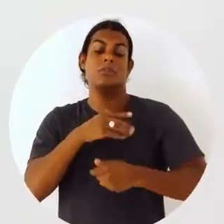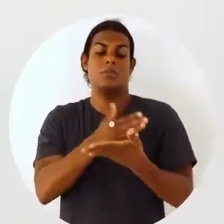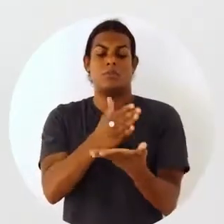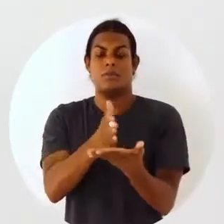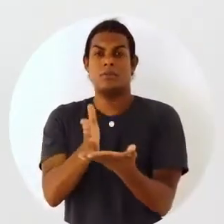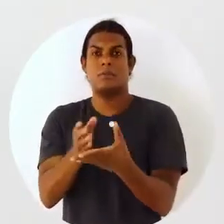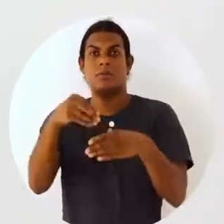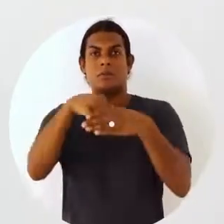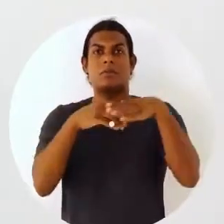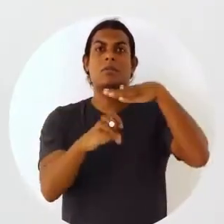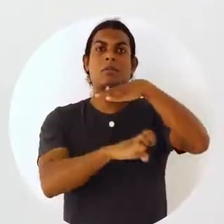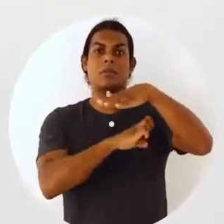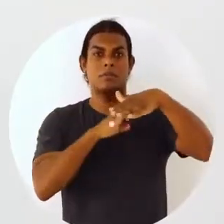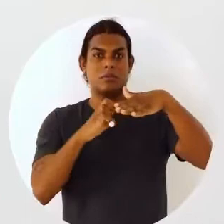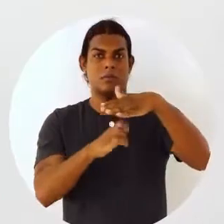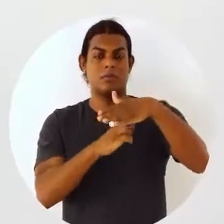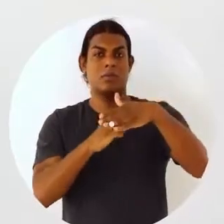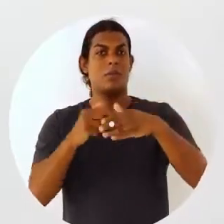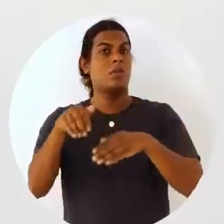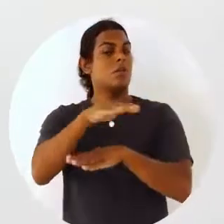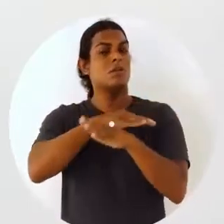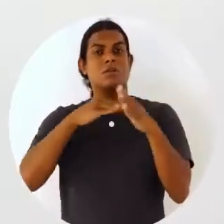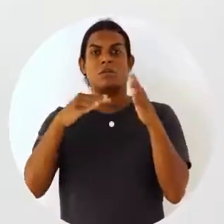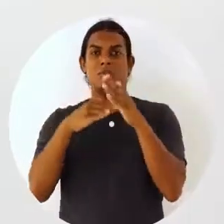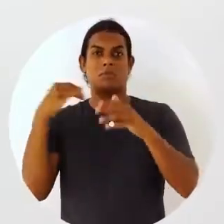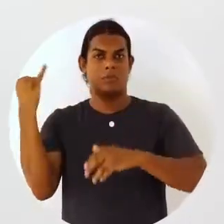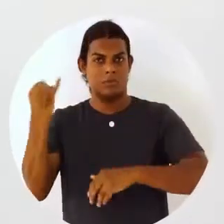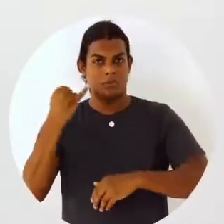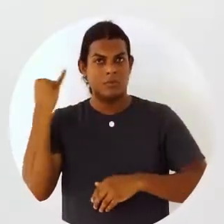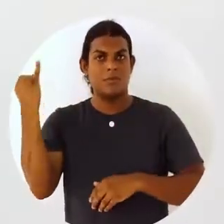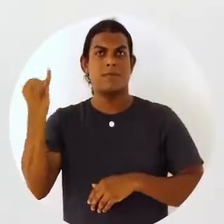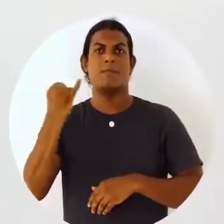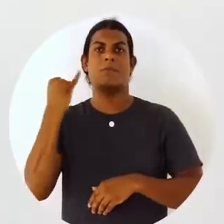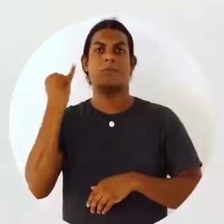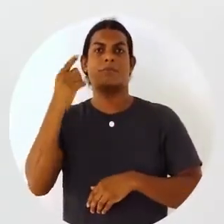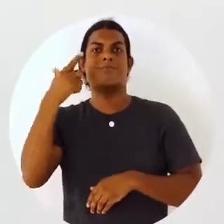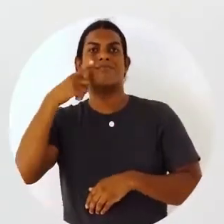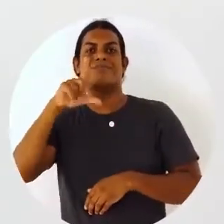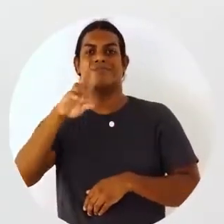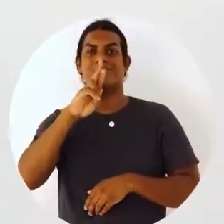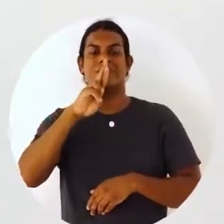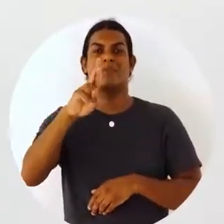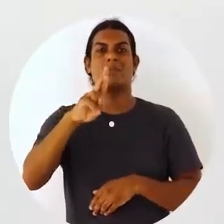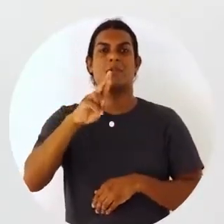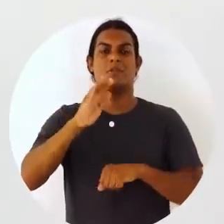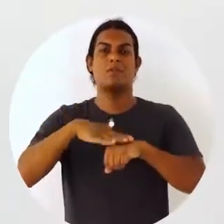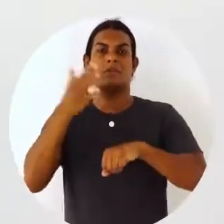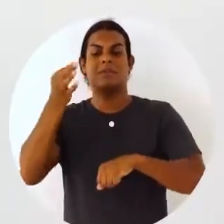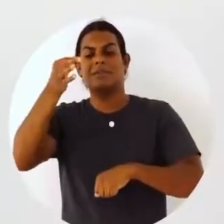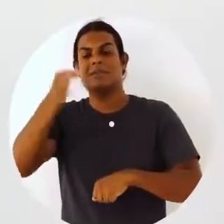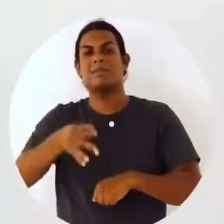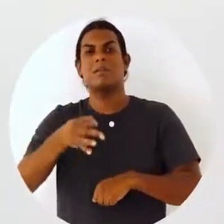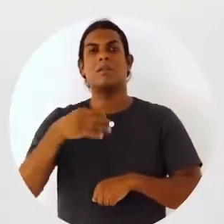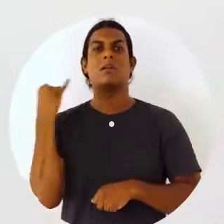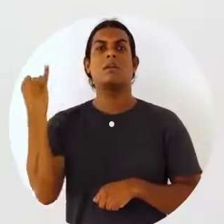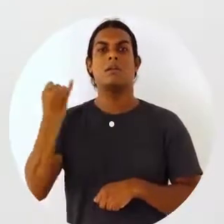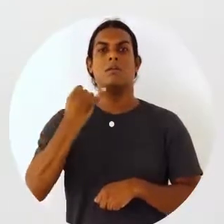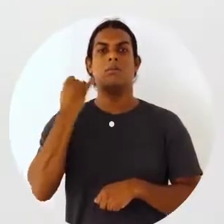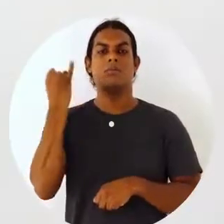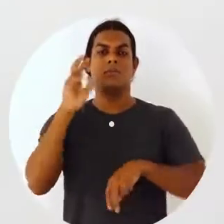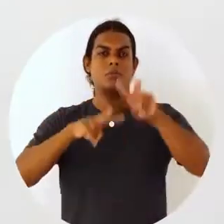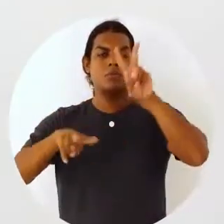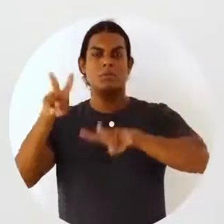várias partes eles têm um papel importante para que esse todo possa alcançar esse resultado maior, então é importante observar a justiça